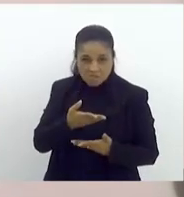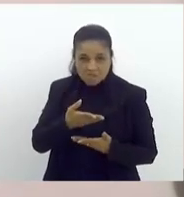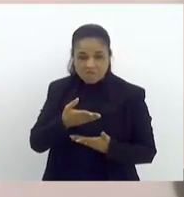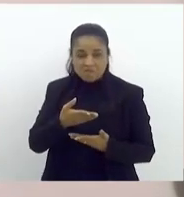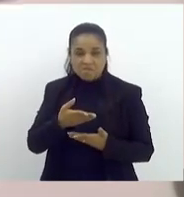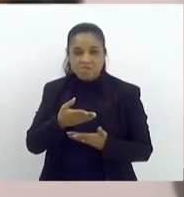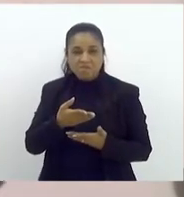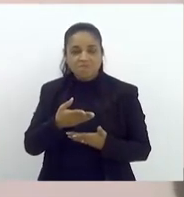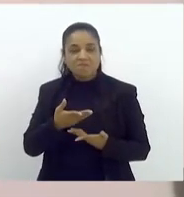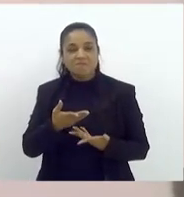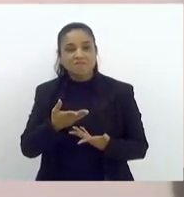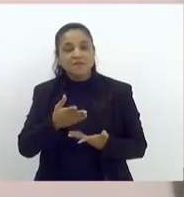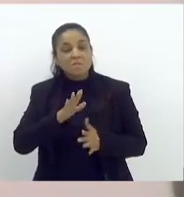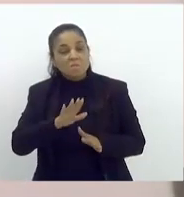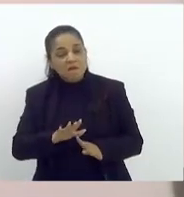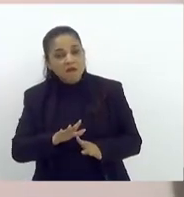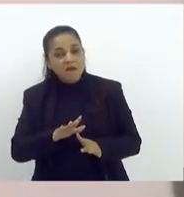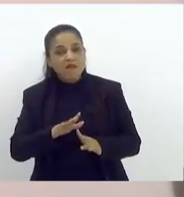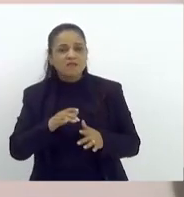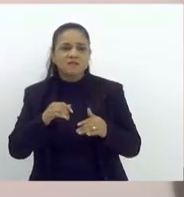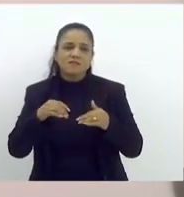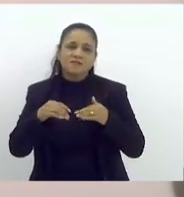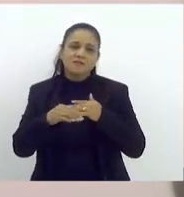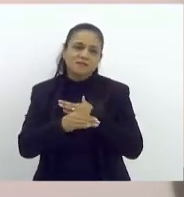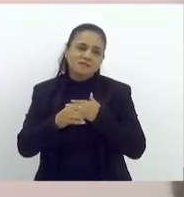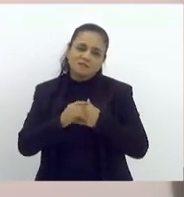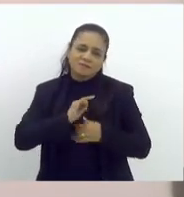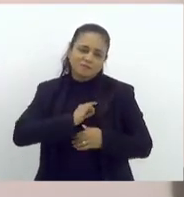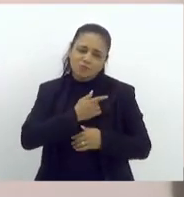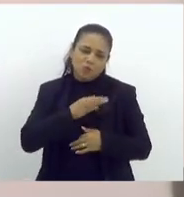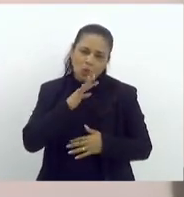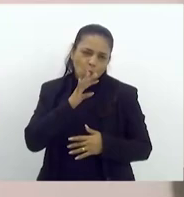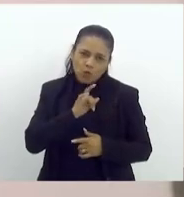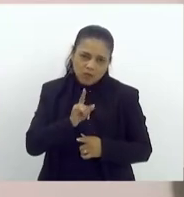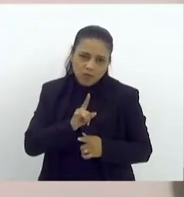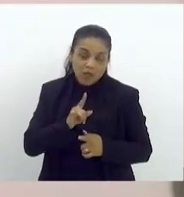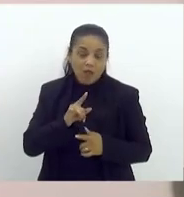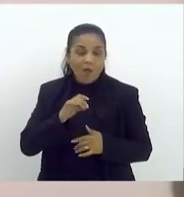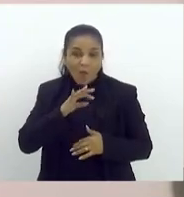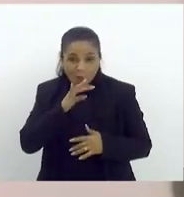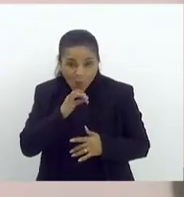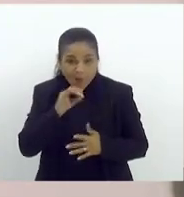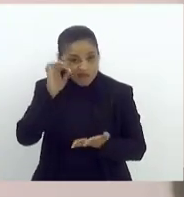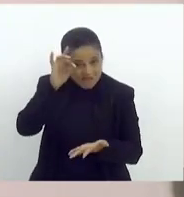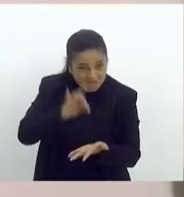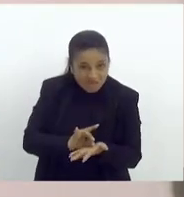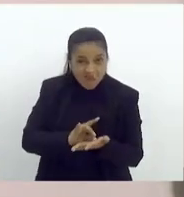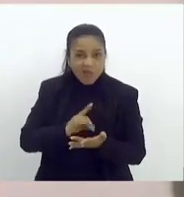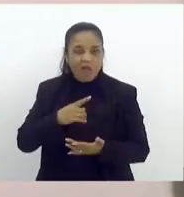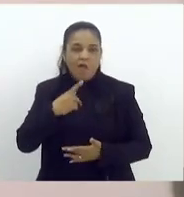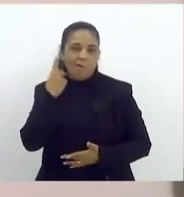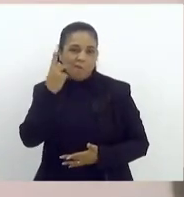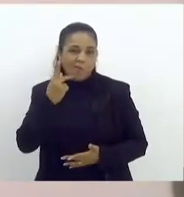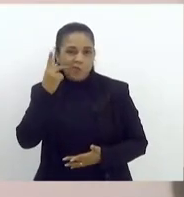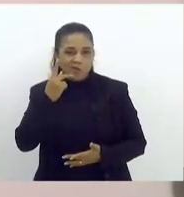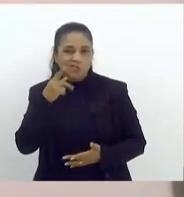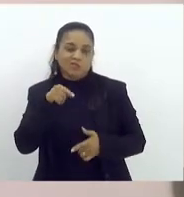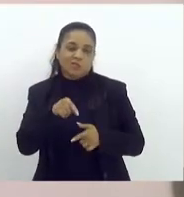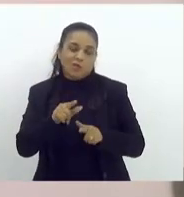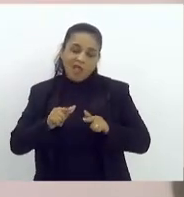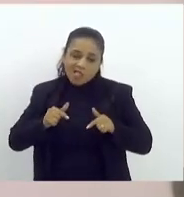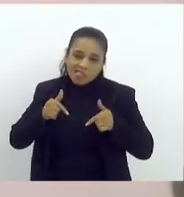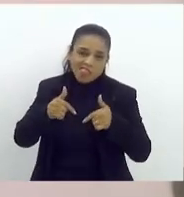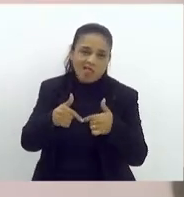é perigoso mas somos não é ruim quem é ruim são nossos políticos tá ligado eu acho que eles que não fazem a parada de acontecer